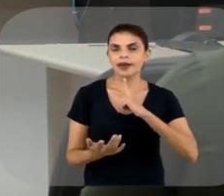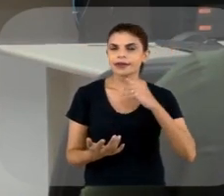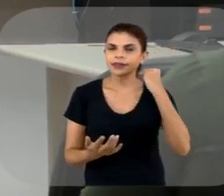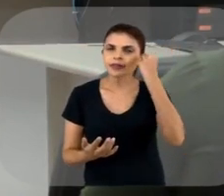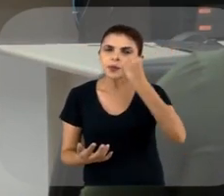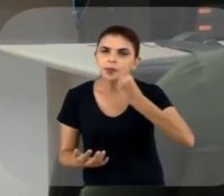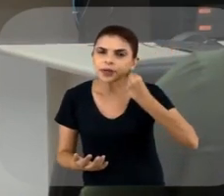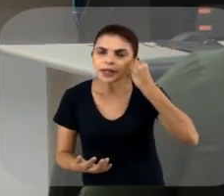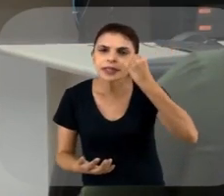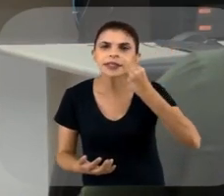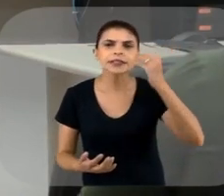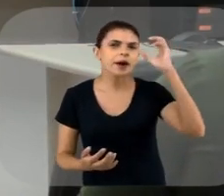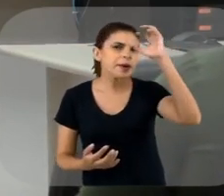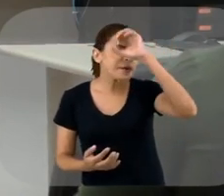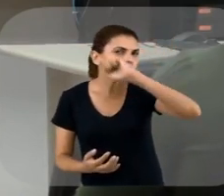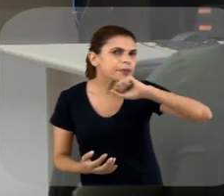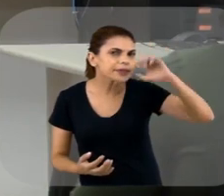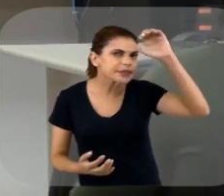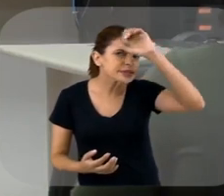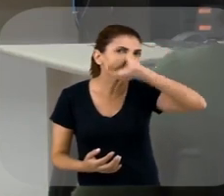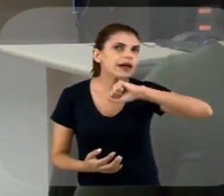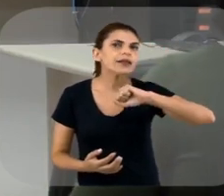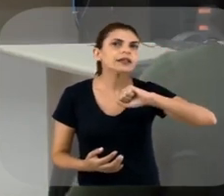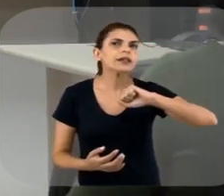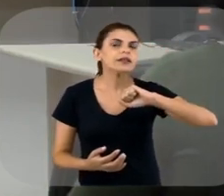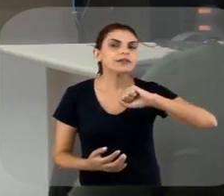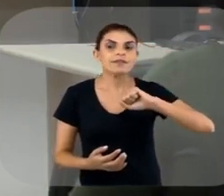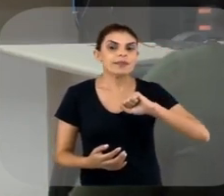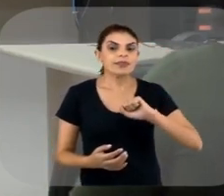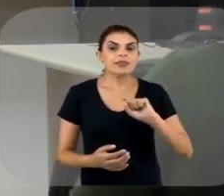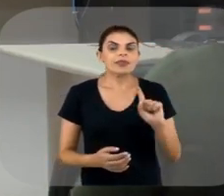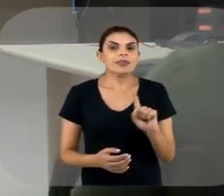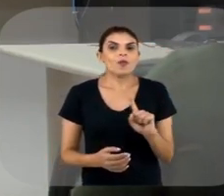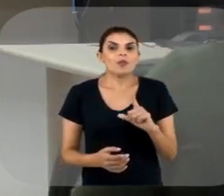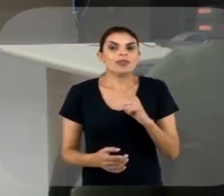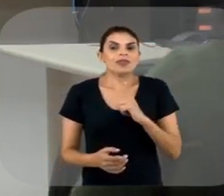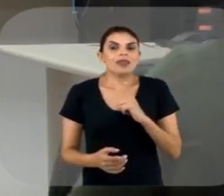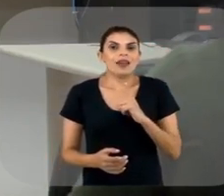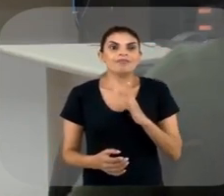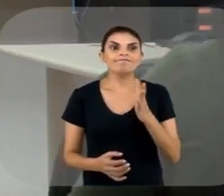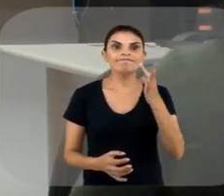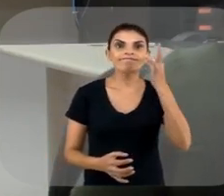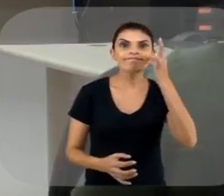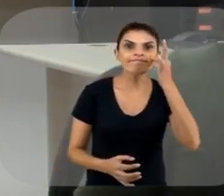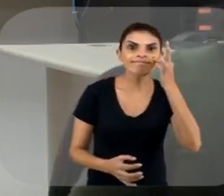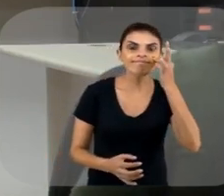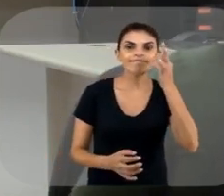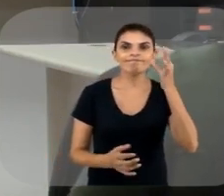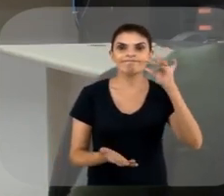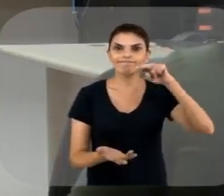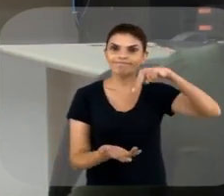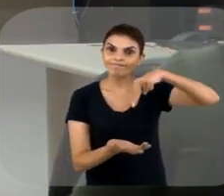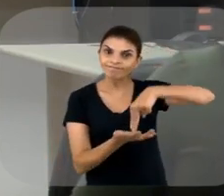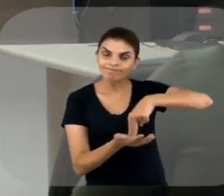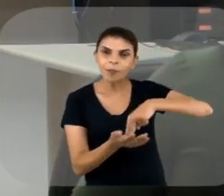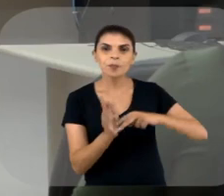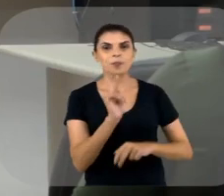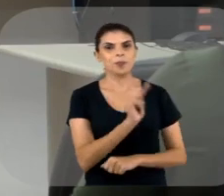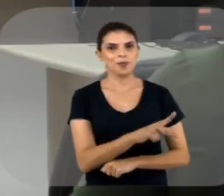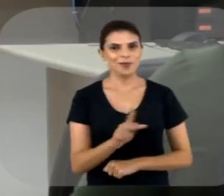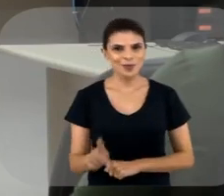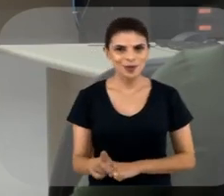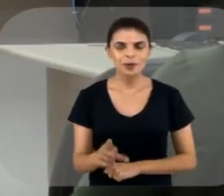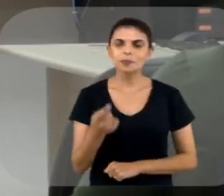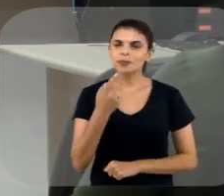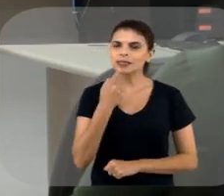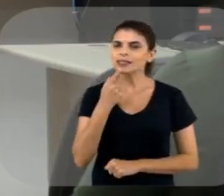aquela experiência, né, de aprendizagem, ela não vai ter a figura do professor. Então, tem que